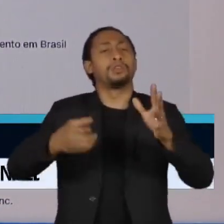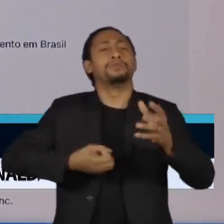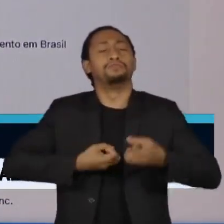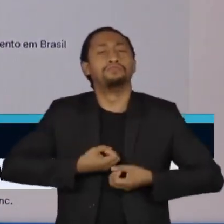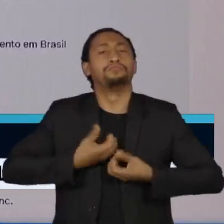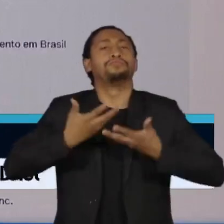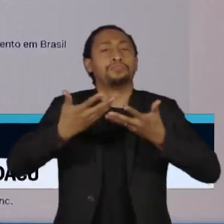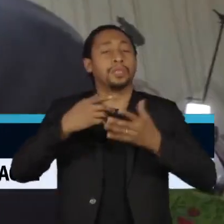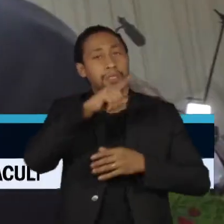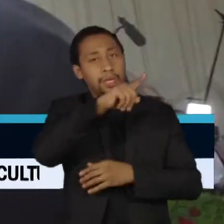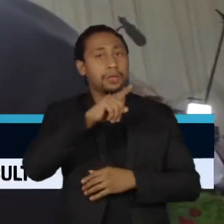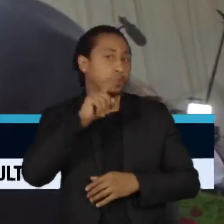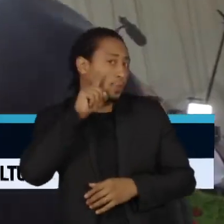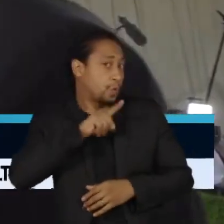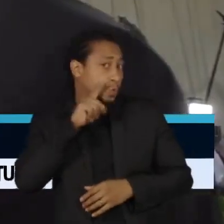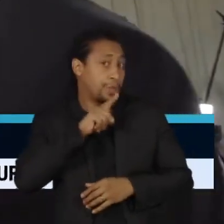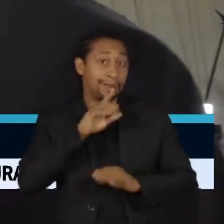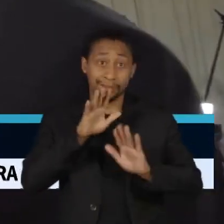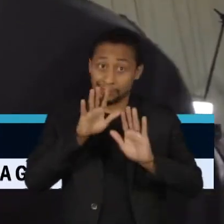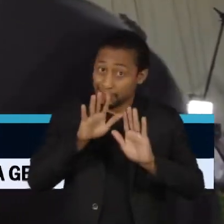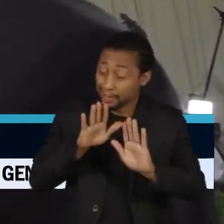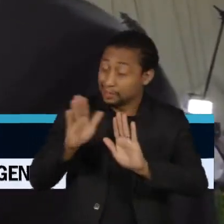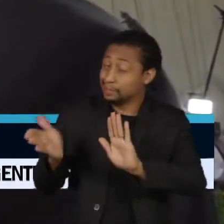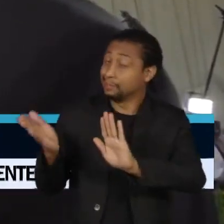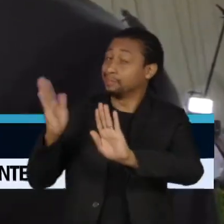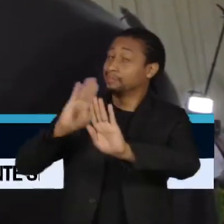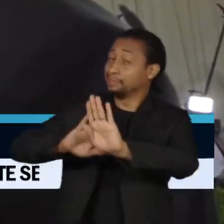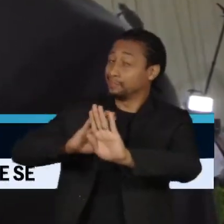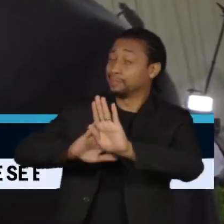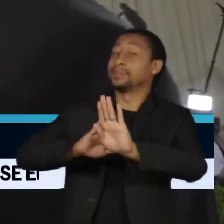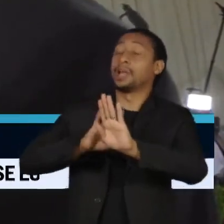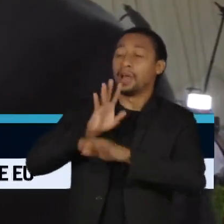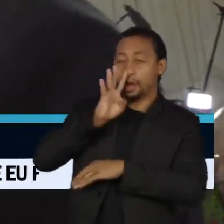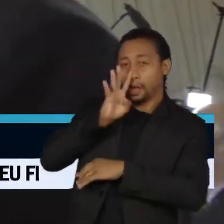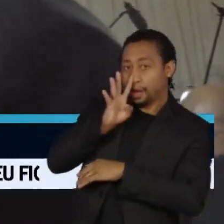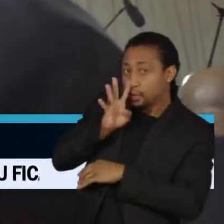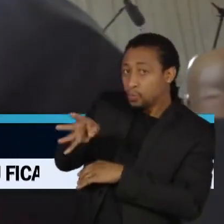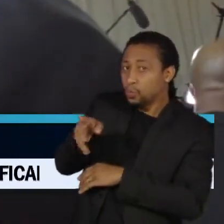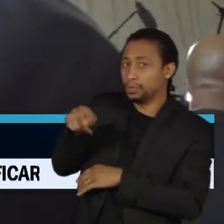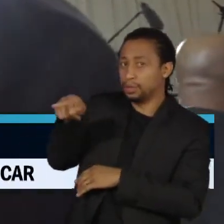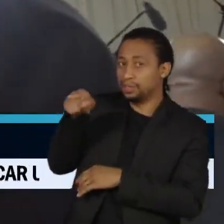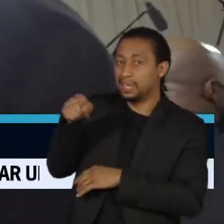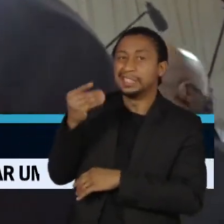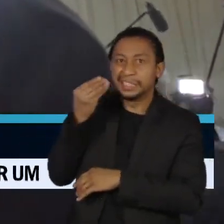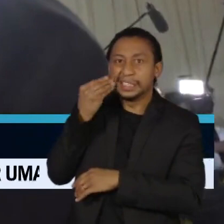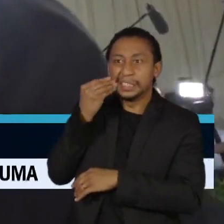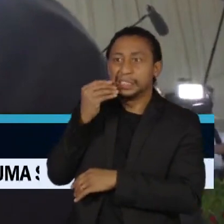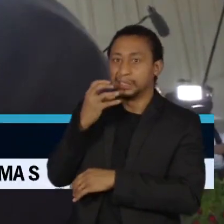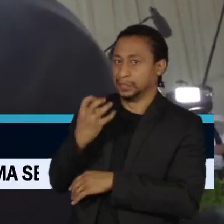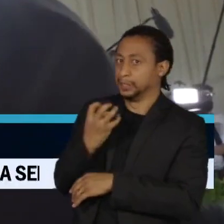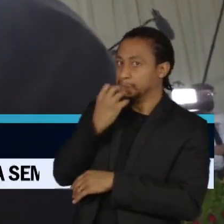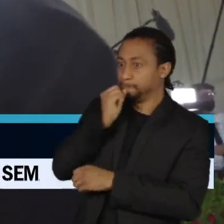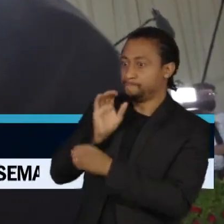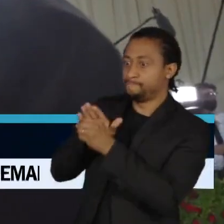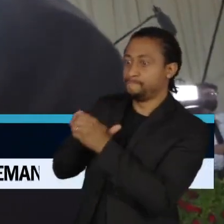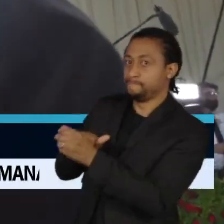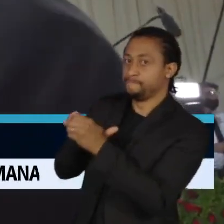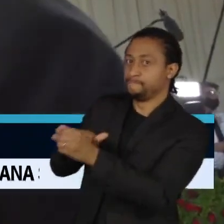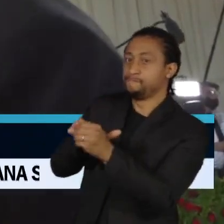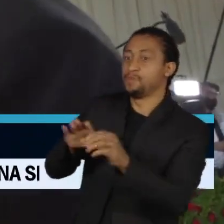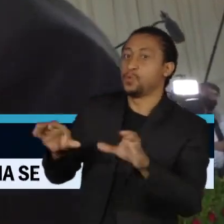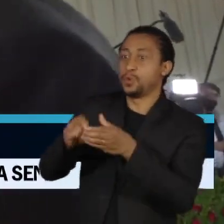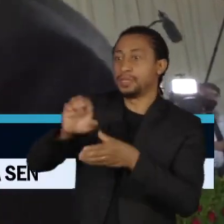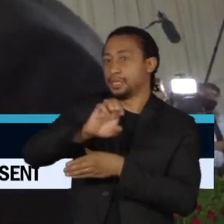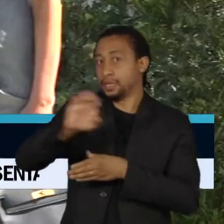nos Estados Unidos só que ela é um Man's que tem sido acusado de silenciar Vozes da esquerda e de restaurar contas